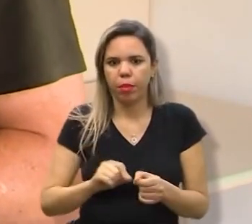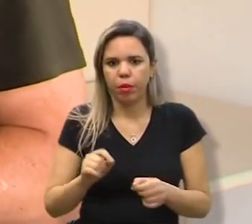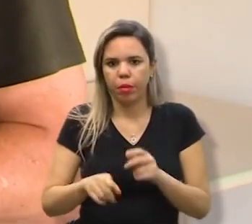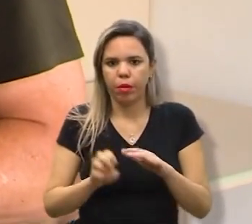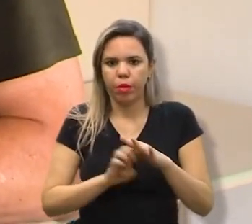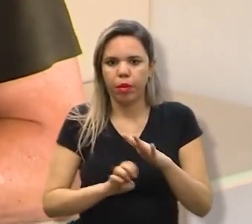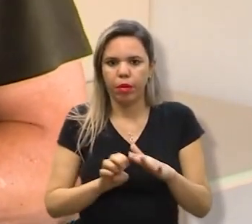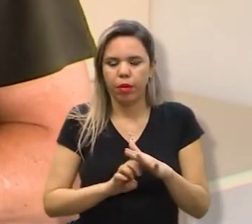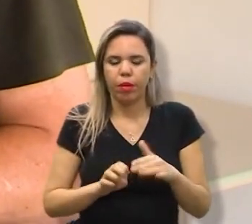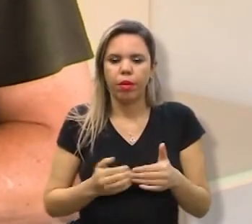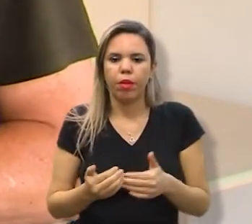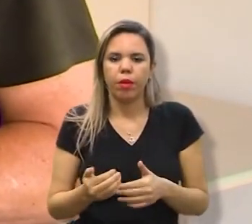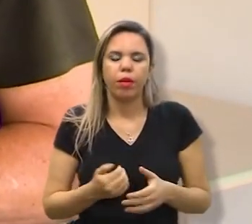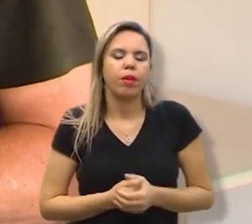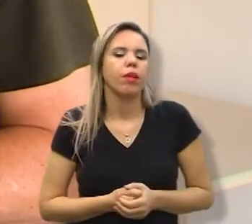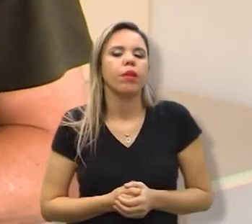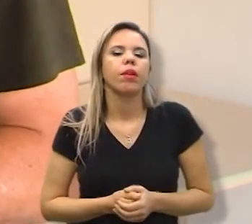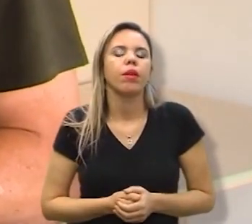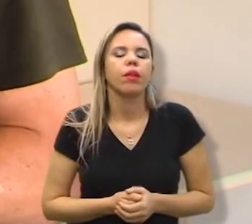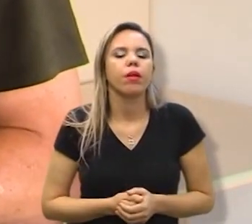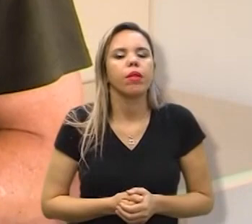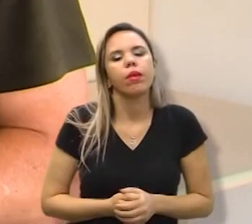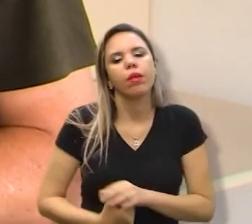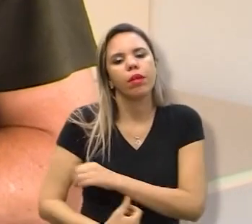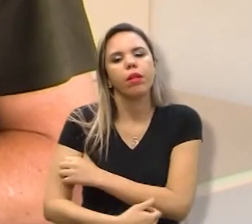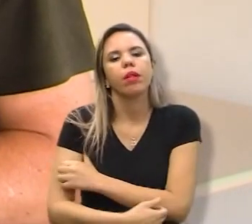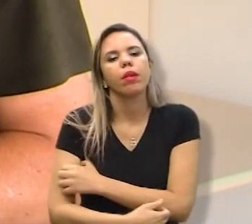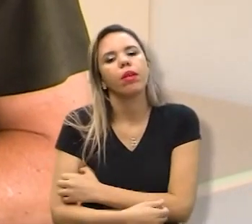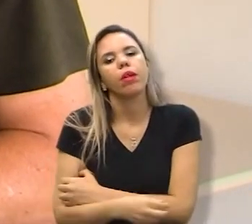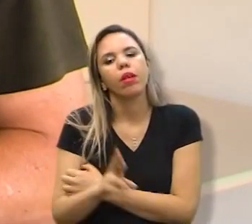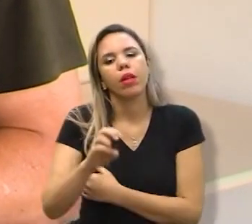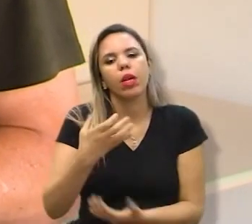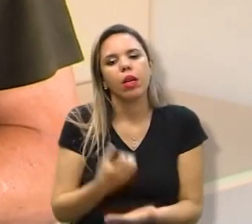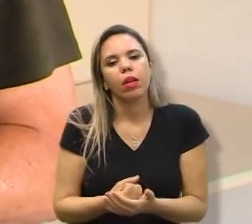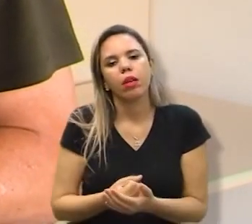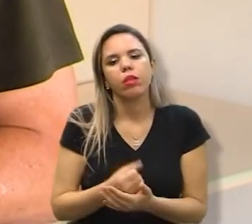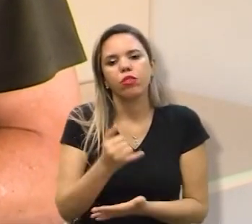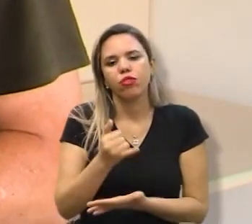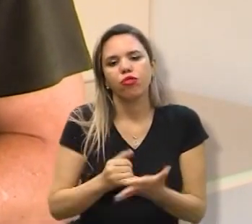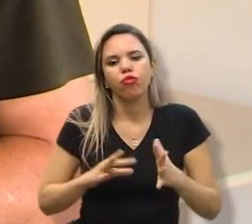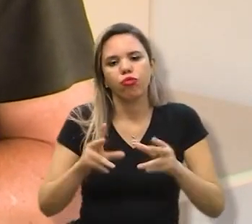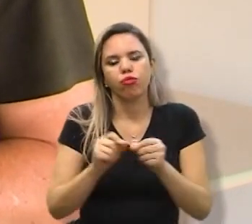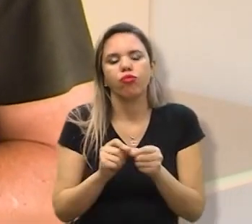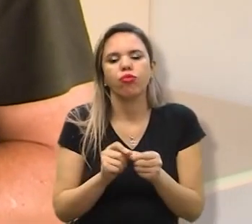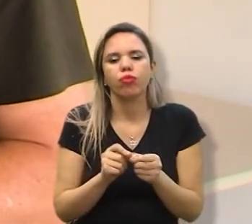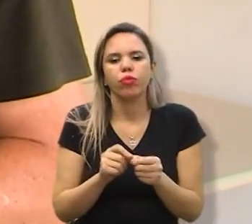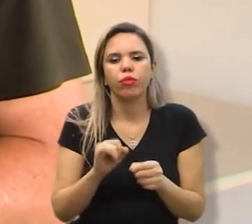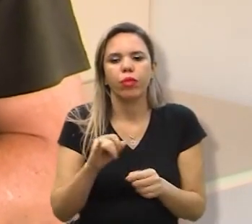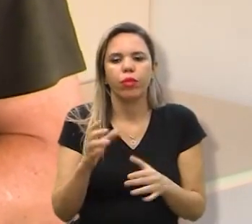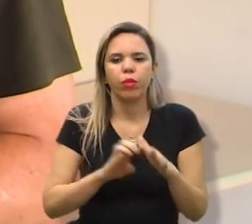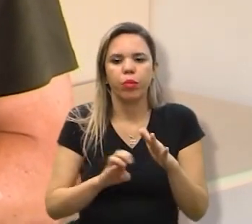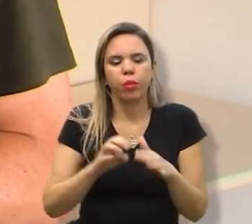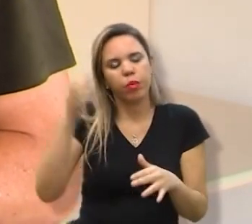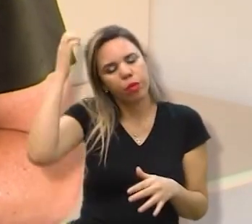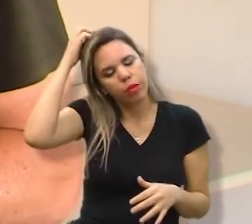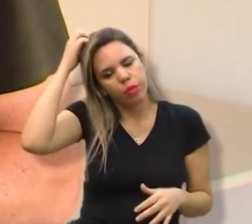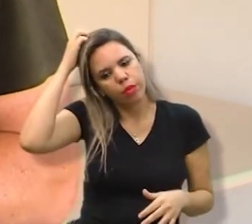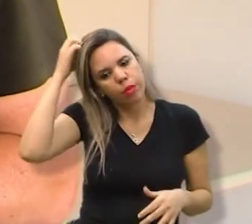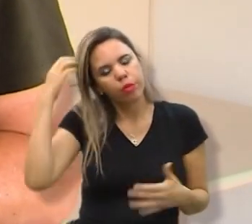e sim sendo uma microempresa, que é o próximo passo, uma próxima etapa, né? Aí a Receita cobra todos os impostos como se ele